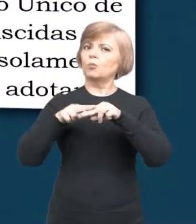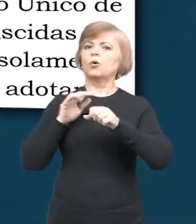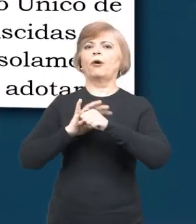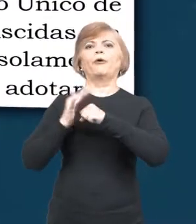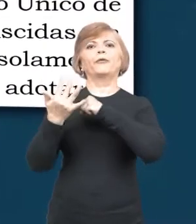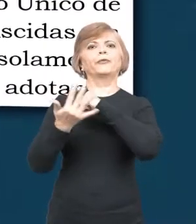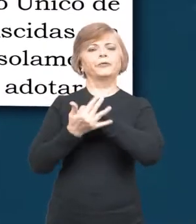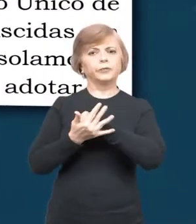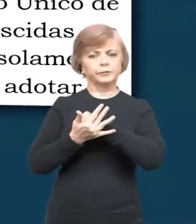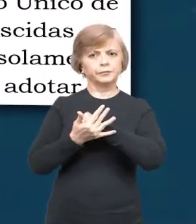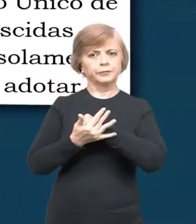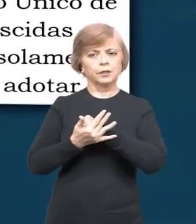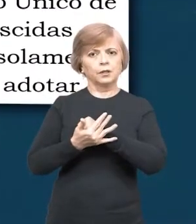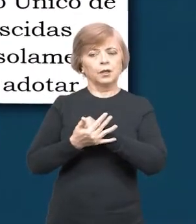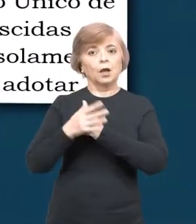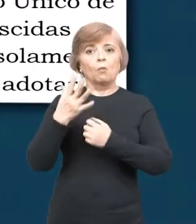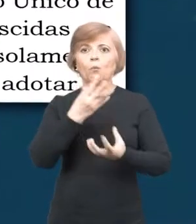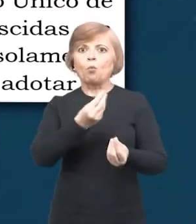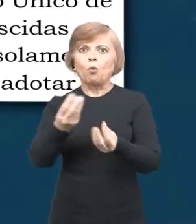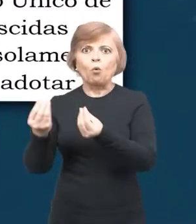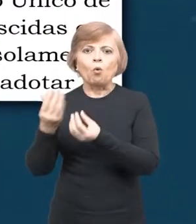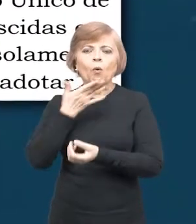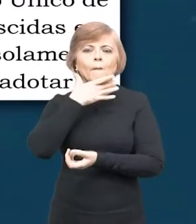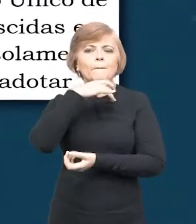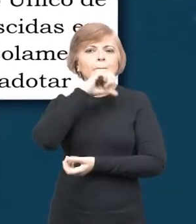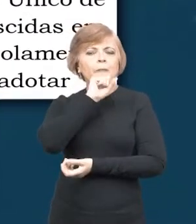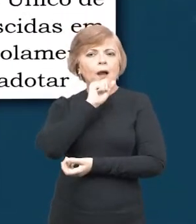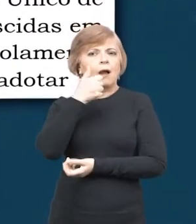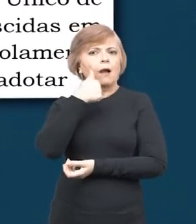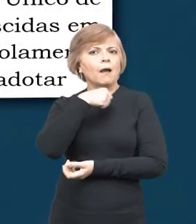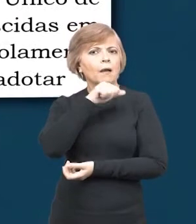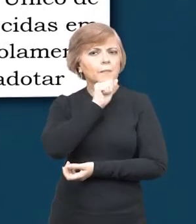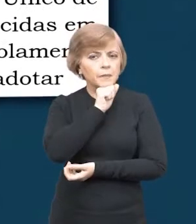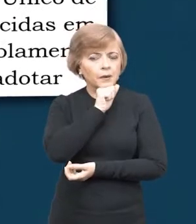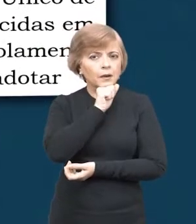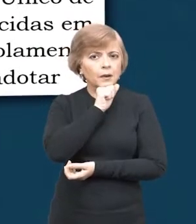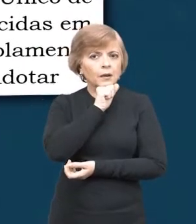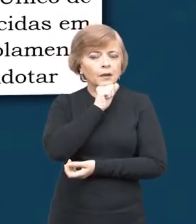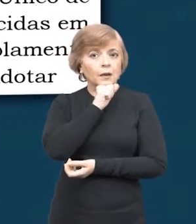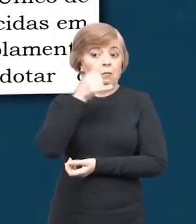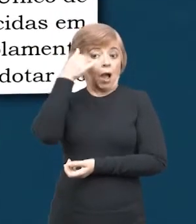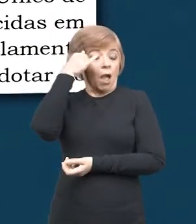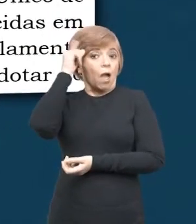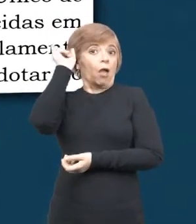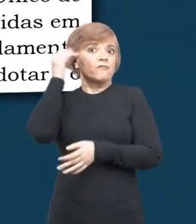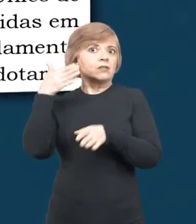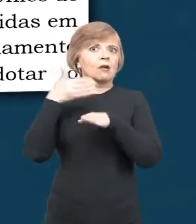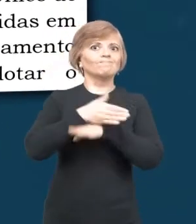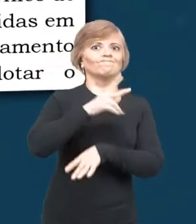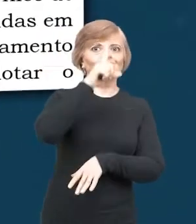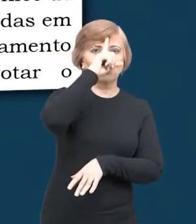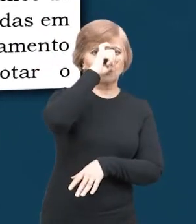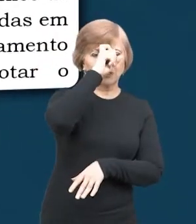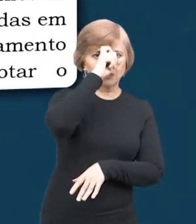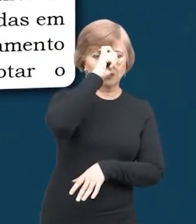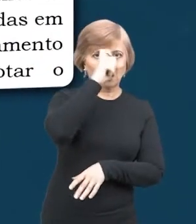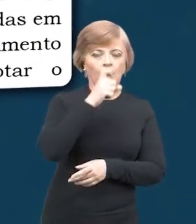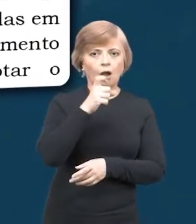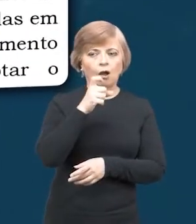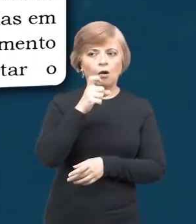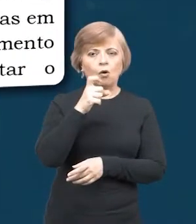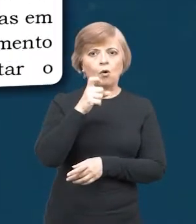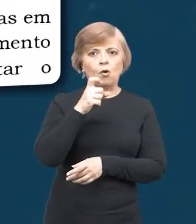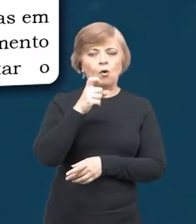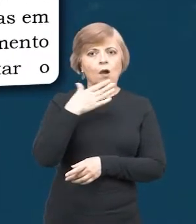de coronavírus, já que muitos pais, para evitar o ambiente hospitalar, estão optando por